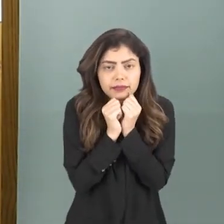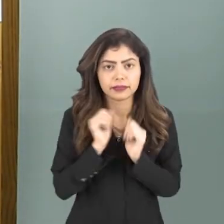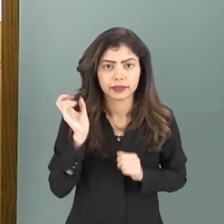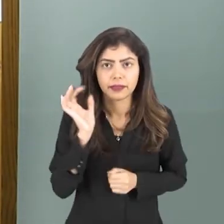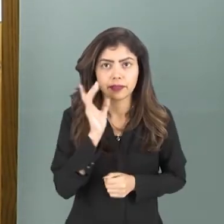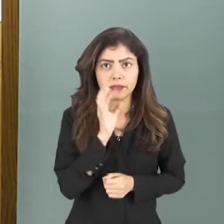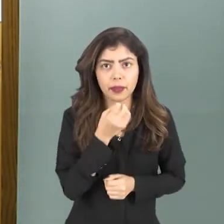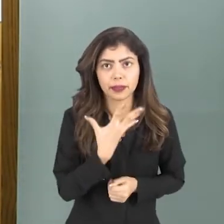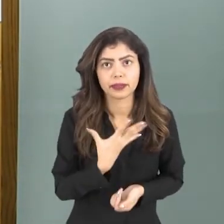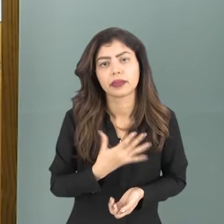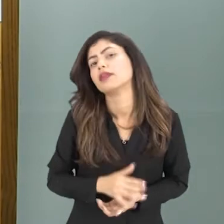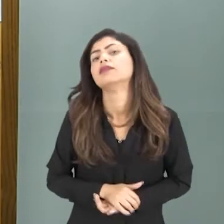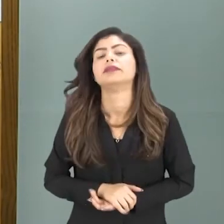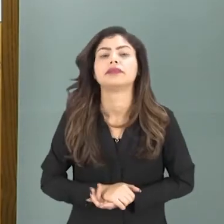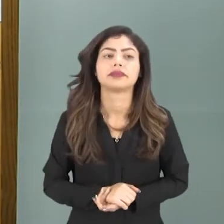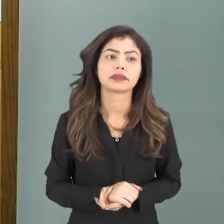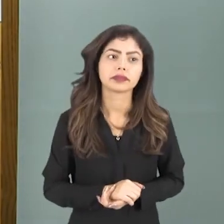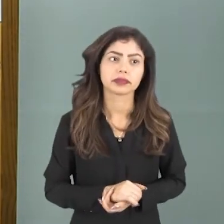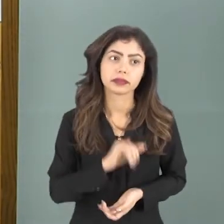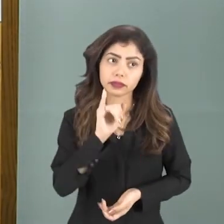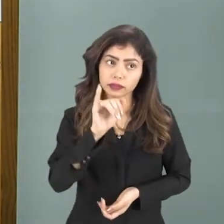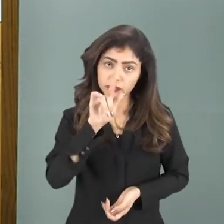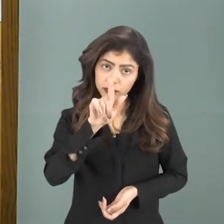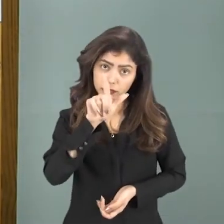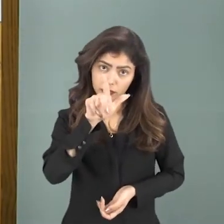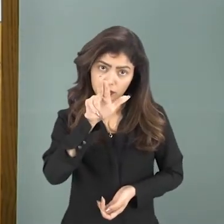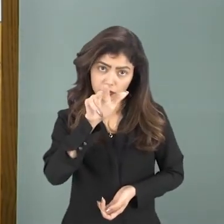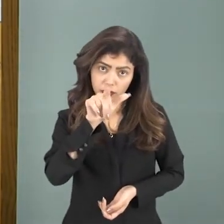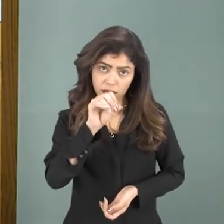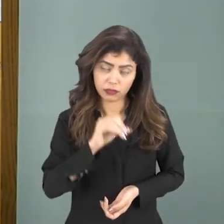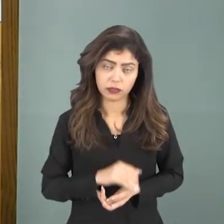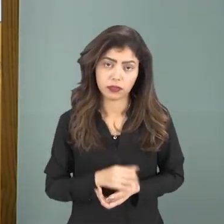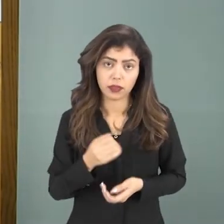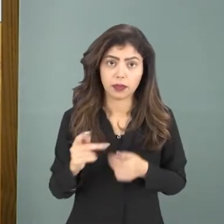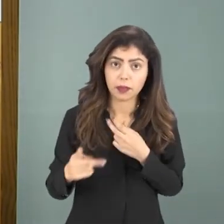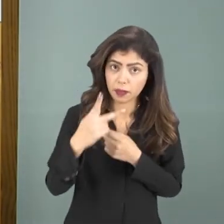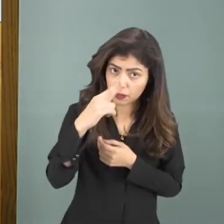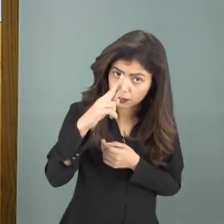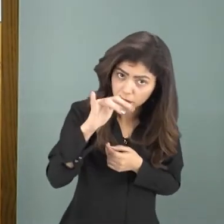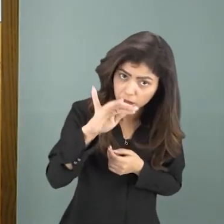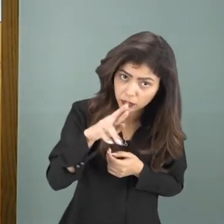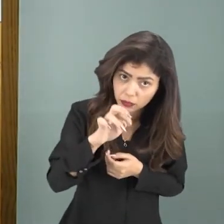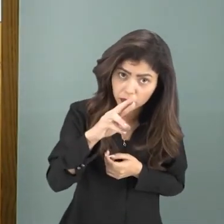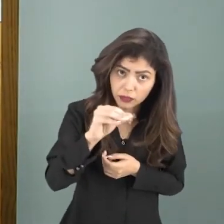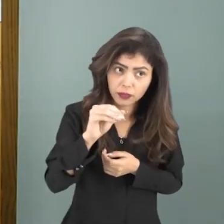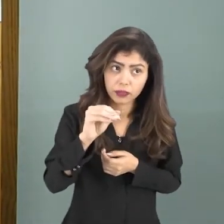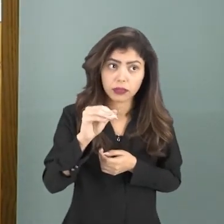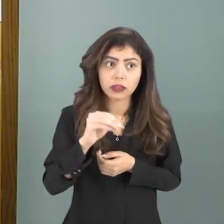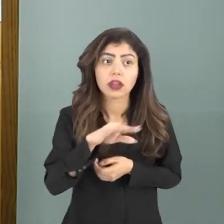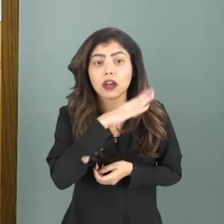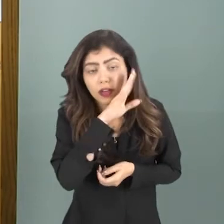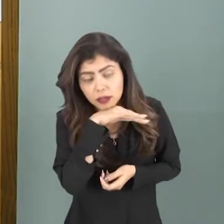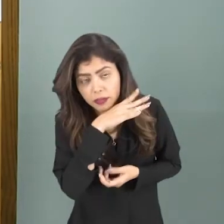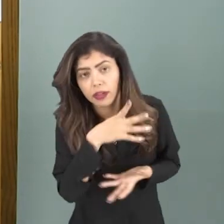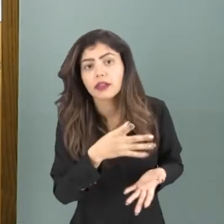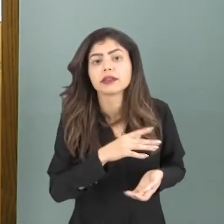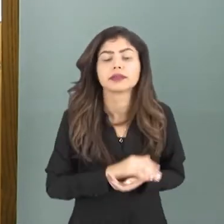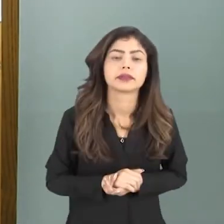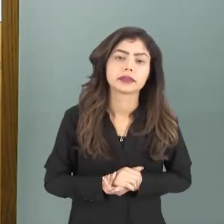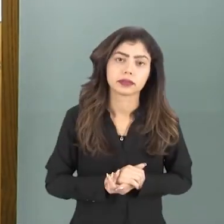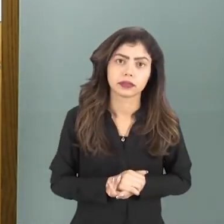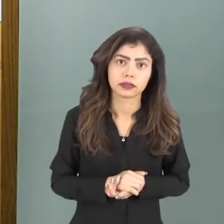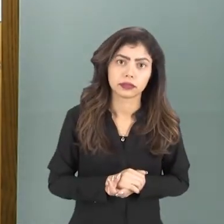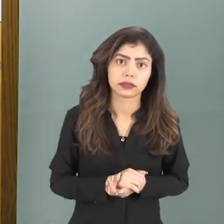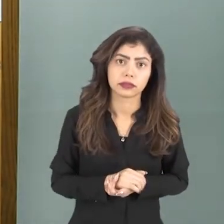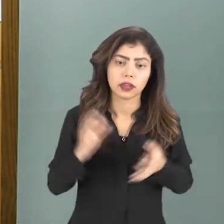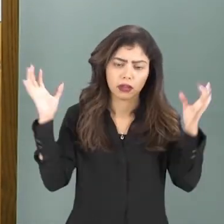aquecido. O iglu ele serve para proteger os moradores de ataque de